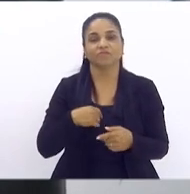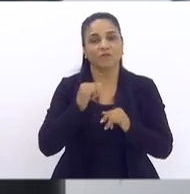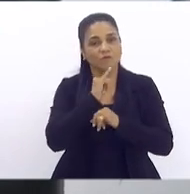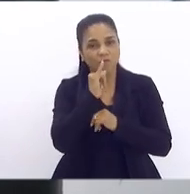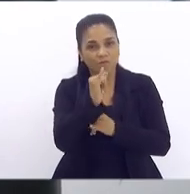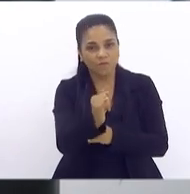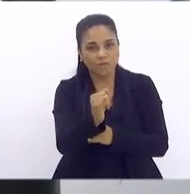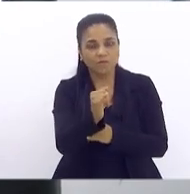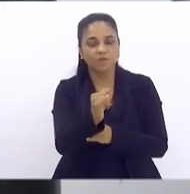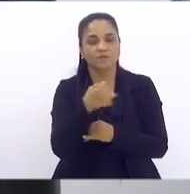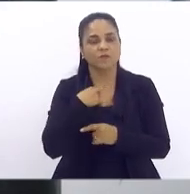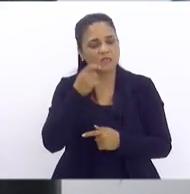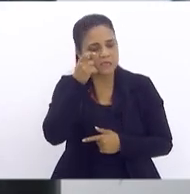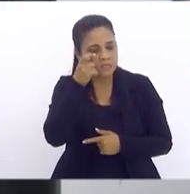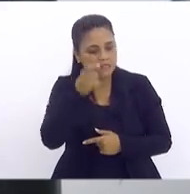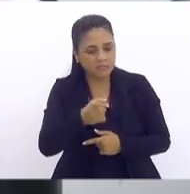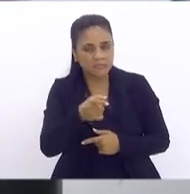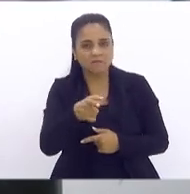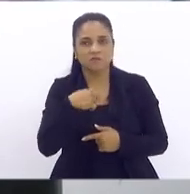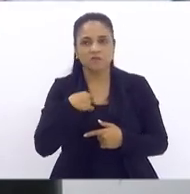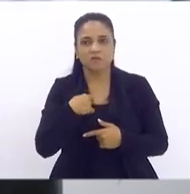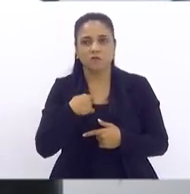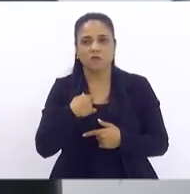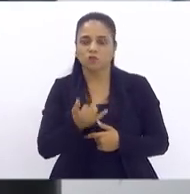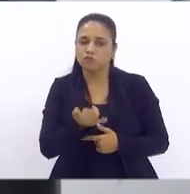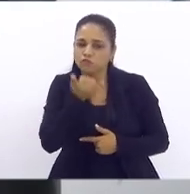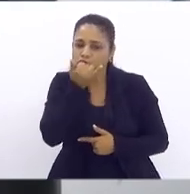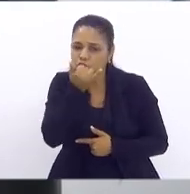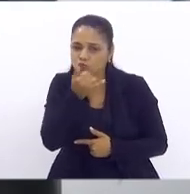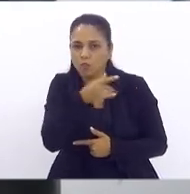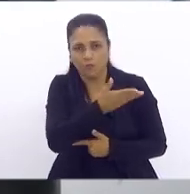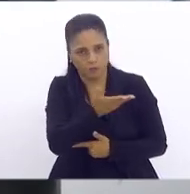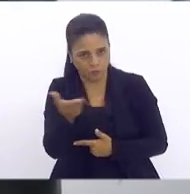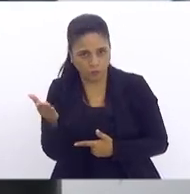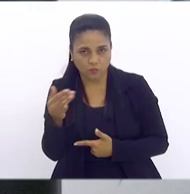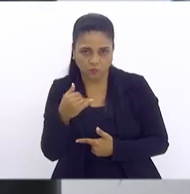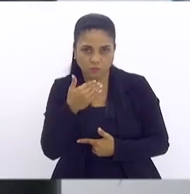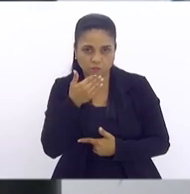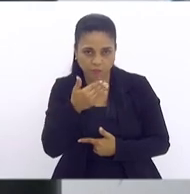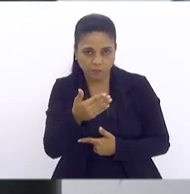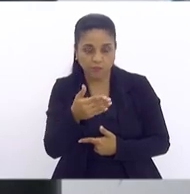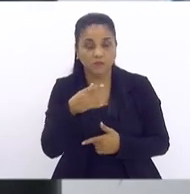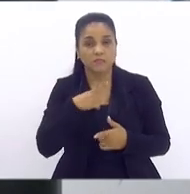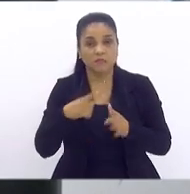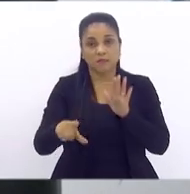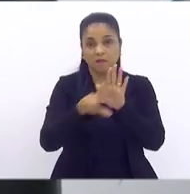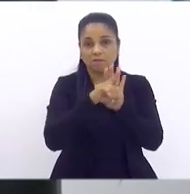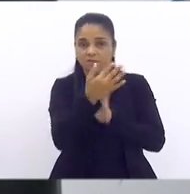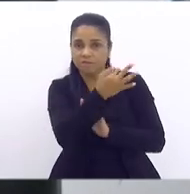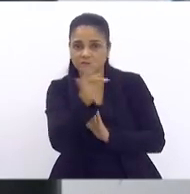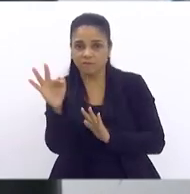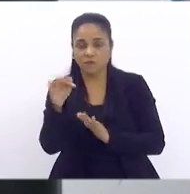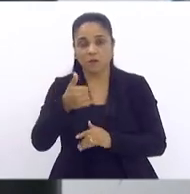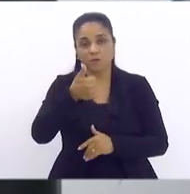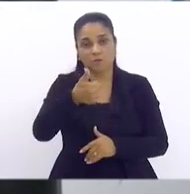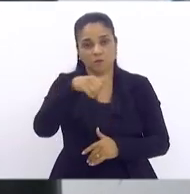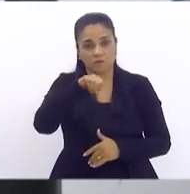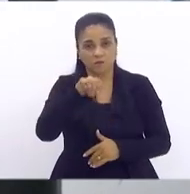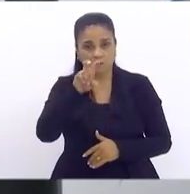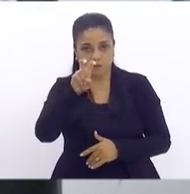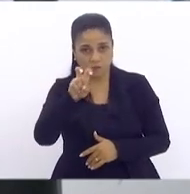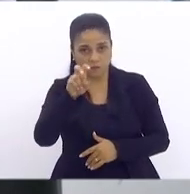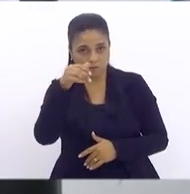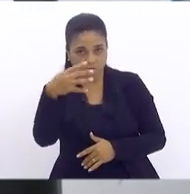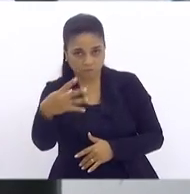porque eu estava observando aqui, eu peço até desculpa aos nossos nomes aqui, que existe a lei federal, né, de 1954, e depois